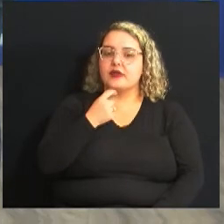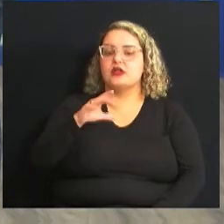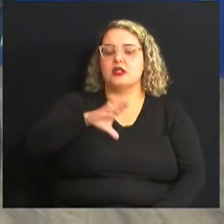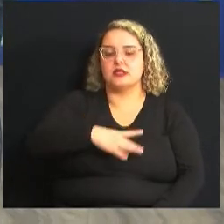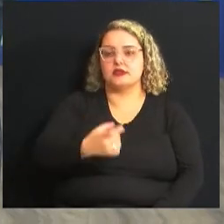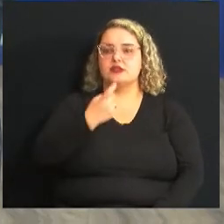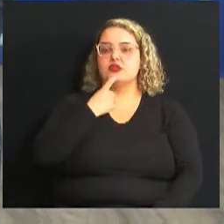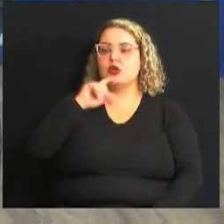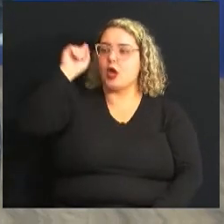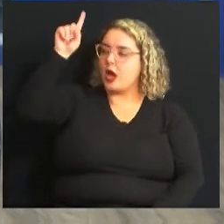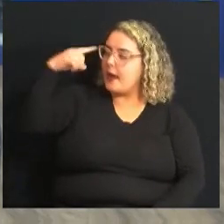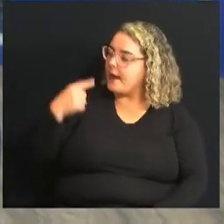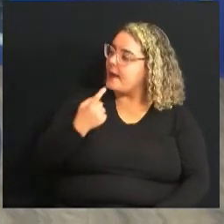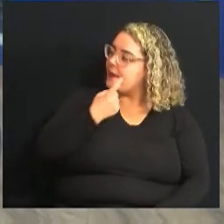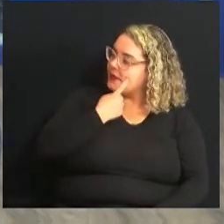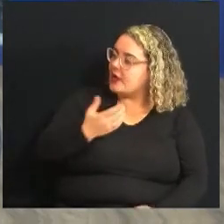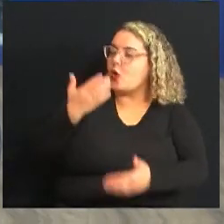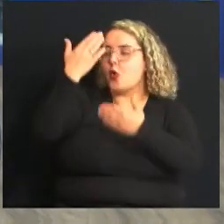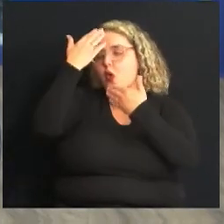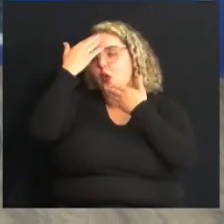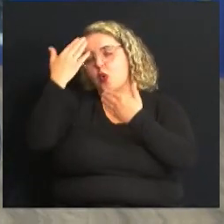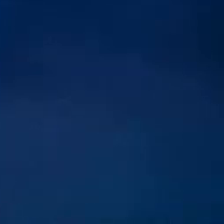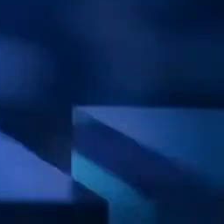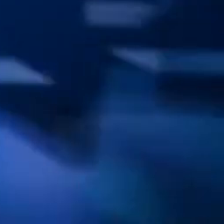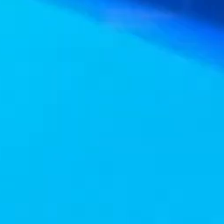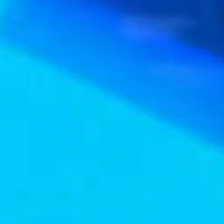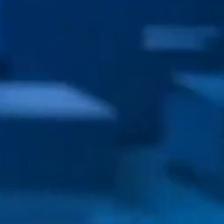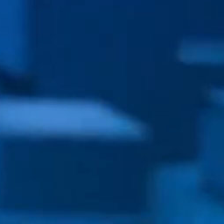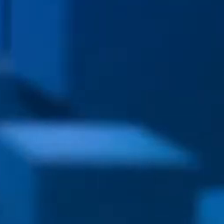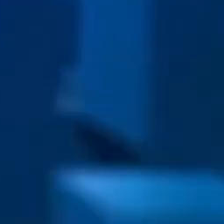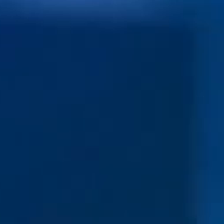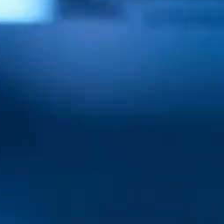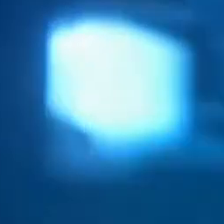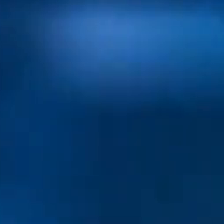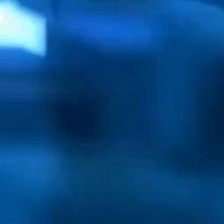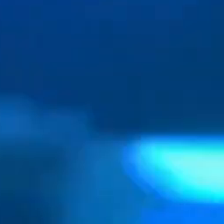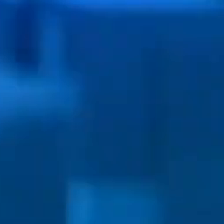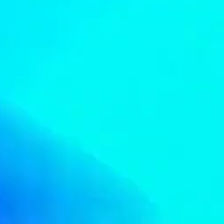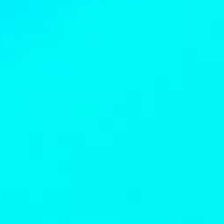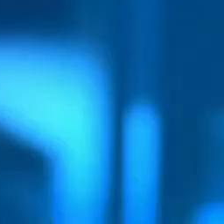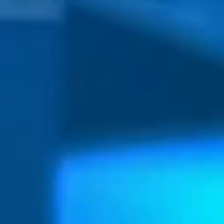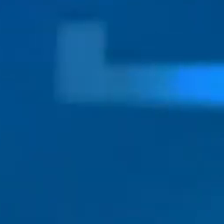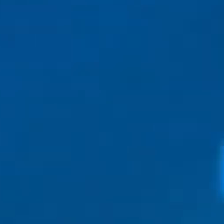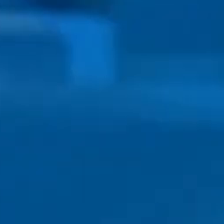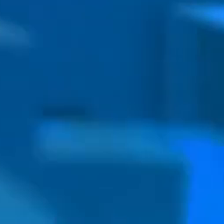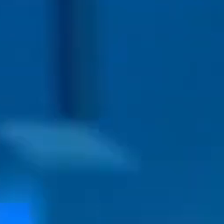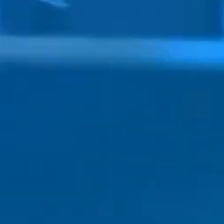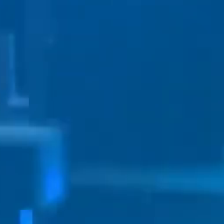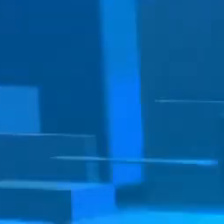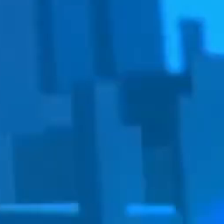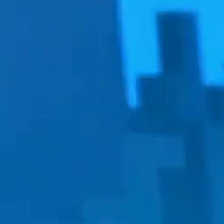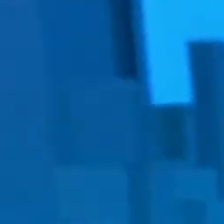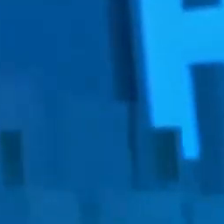Abreu, muito obrigado pelas notícias da metrópole de Campinas.